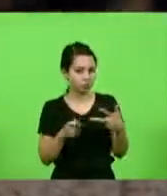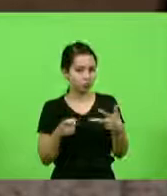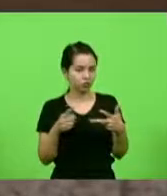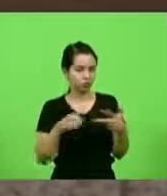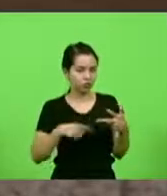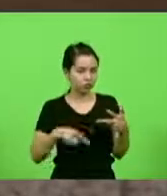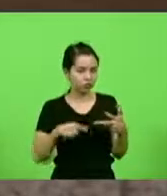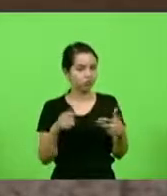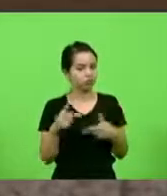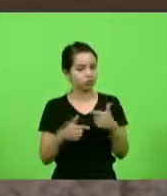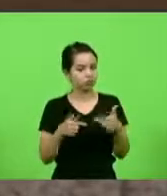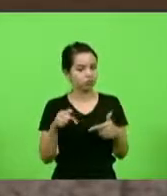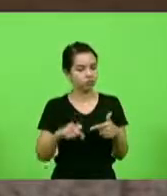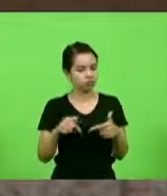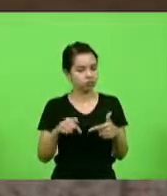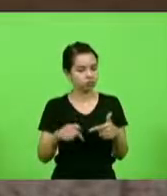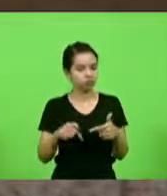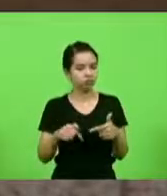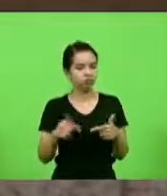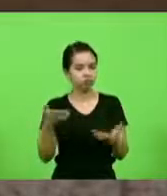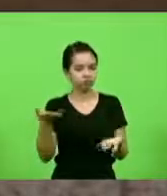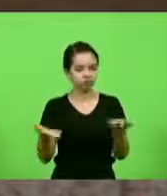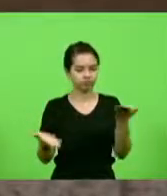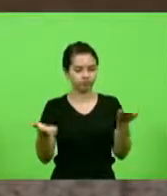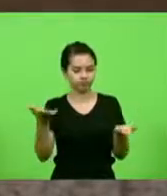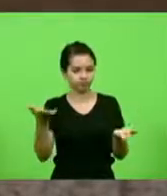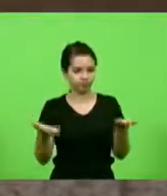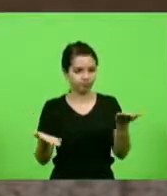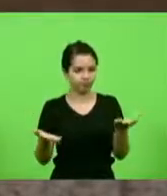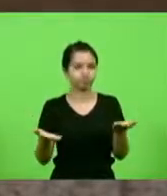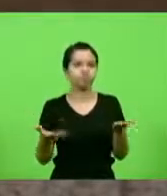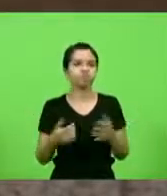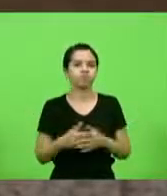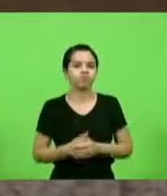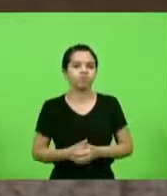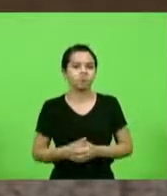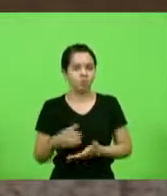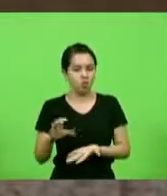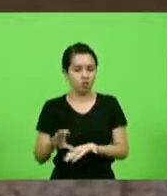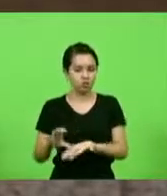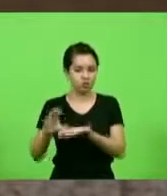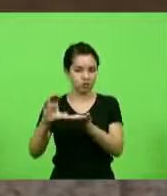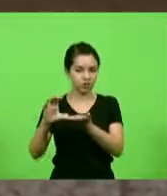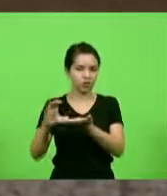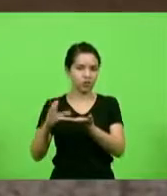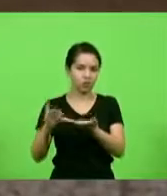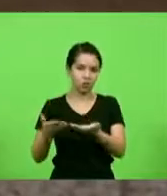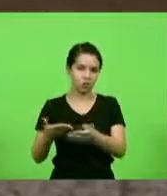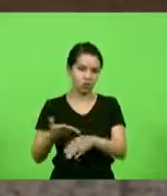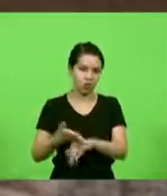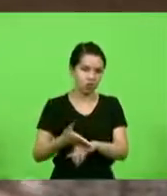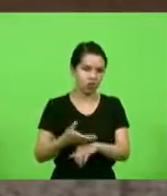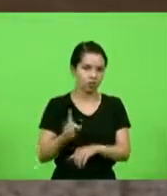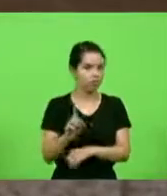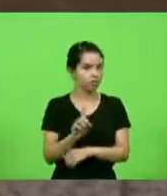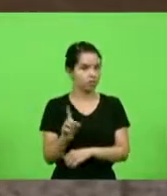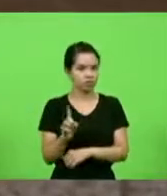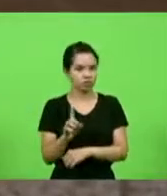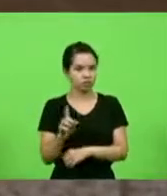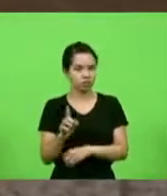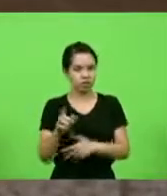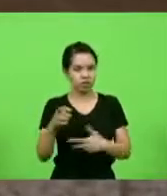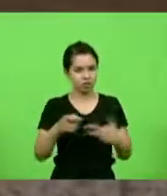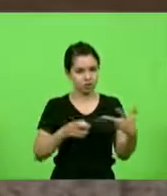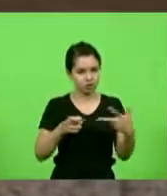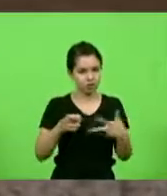um contrapeso. E os conselhos, na minha visão de Estado, não entram nessa função executória, nessa